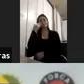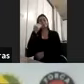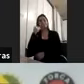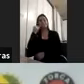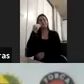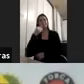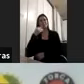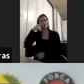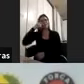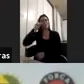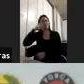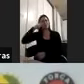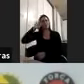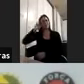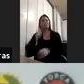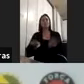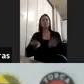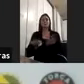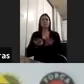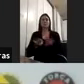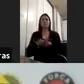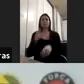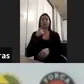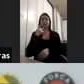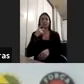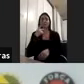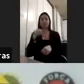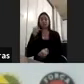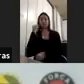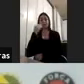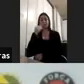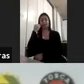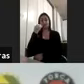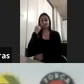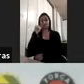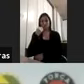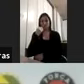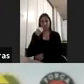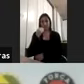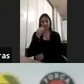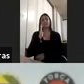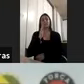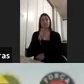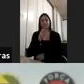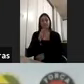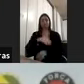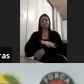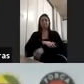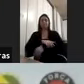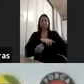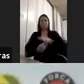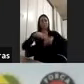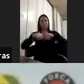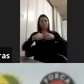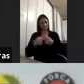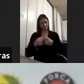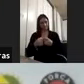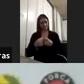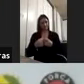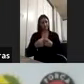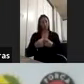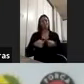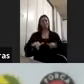uma trabalhadora que a gente já ouviu aqui, essa trabalhadora que quebrou o braço. A gente sabe que foi uma empilhadeira que ela acabou